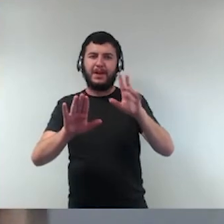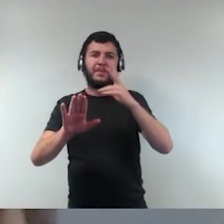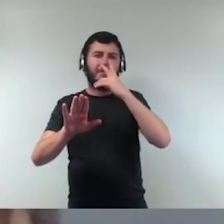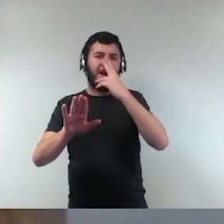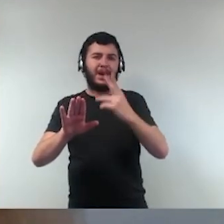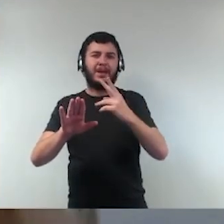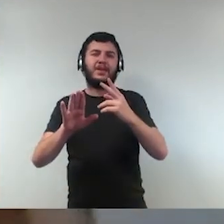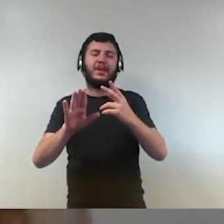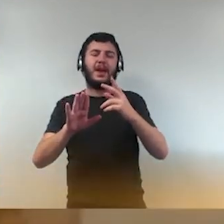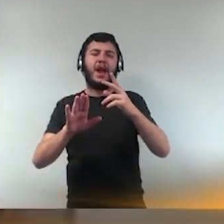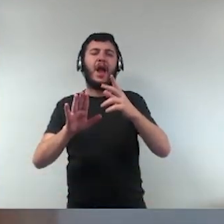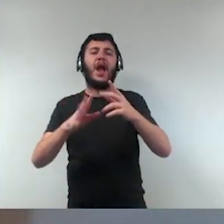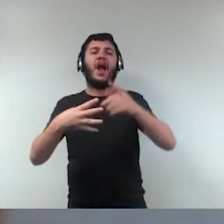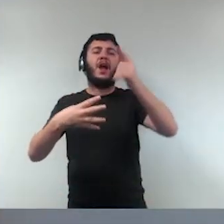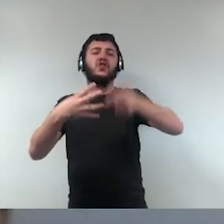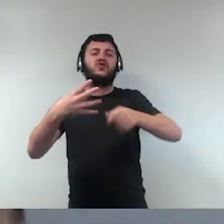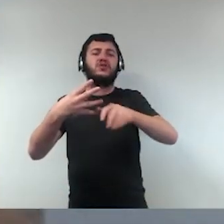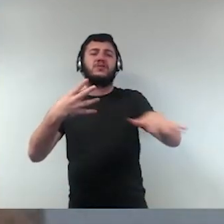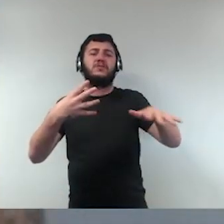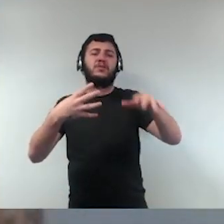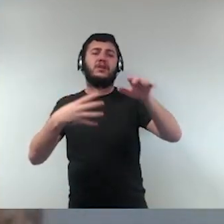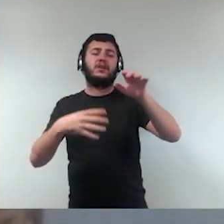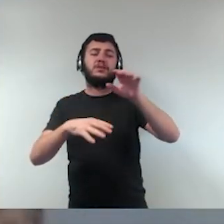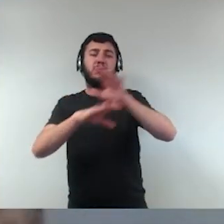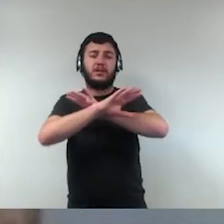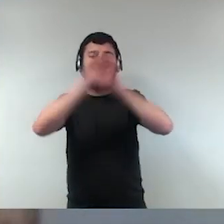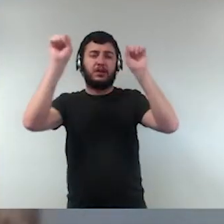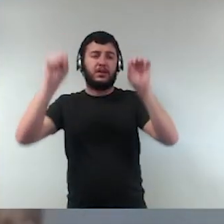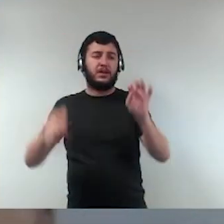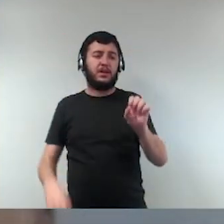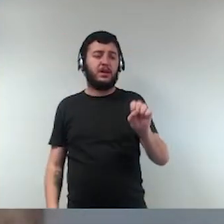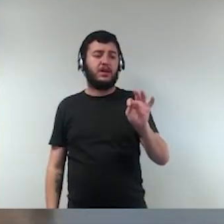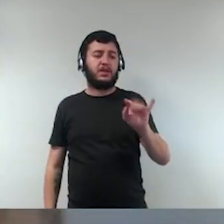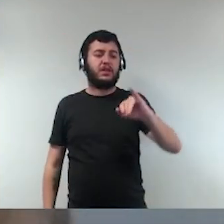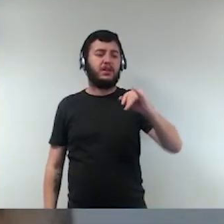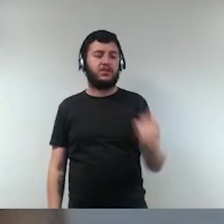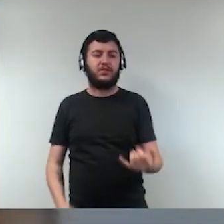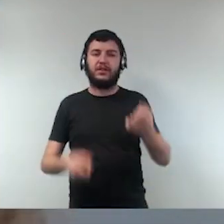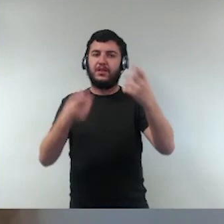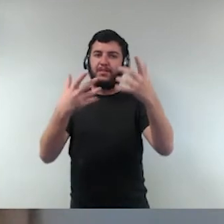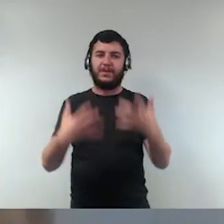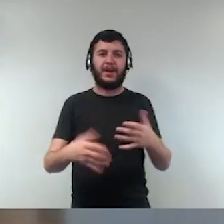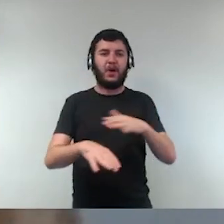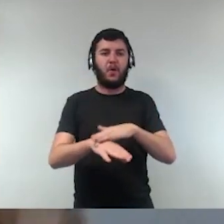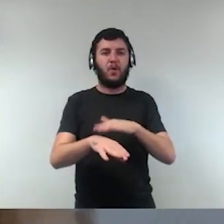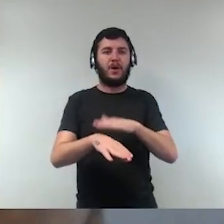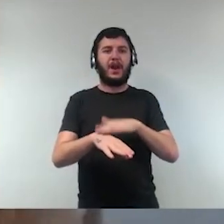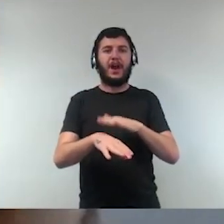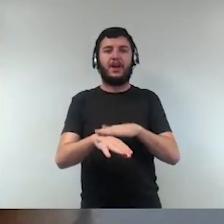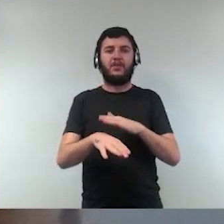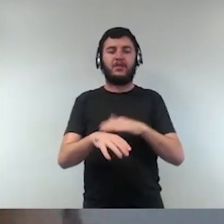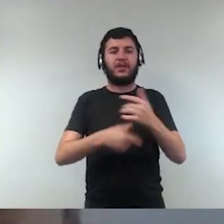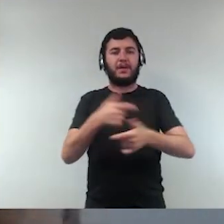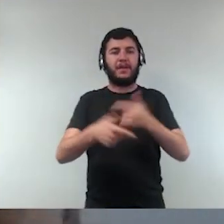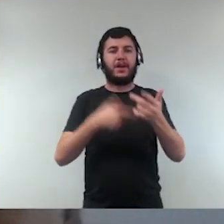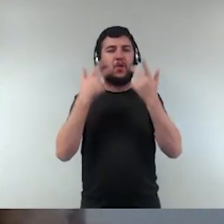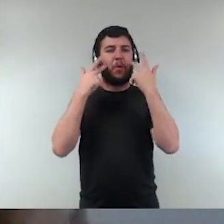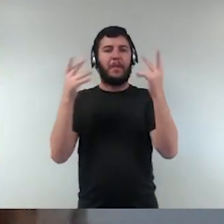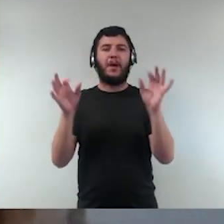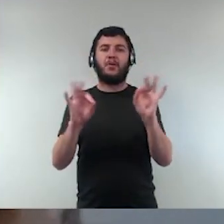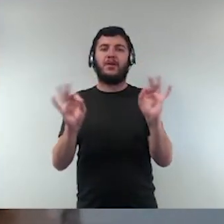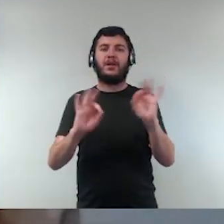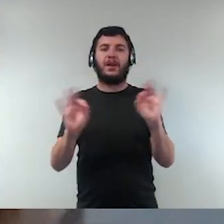STJ, que é plenamente possível defender que esse não é um expediente normal e se protrairia, sim,